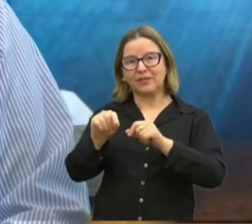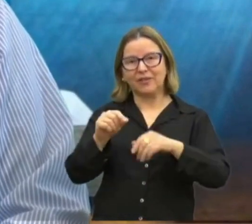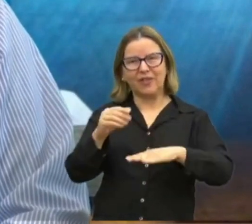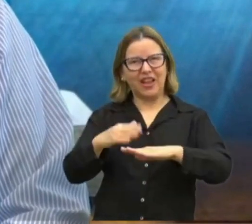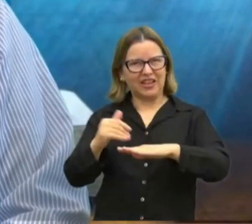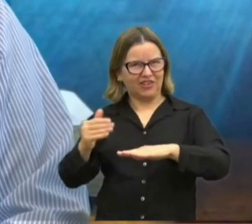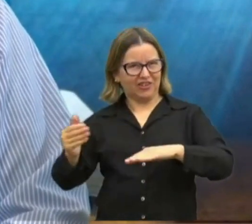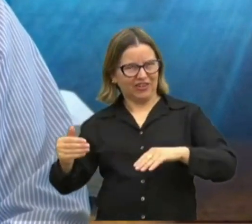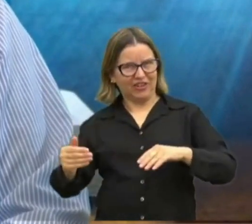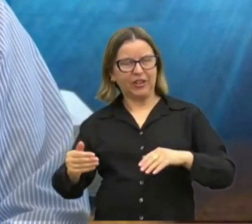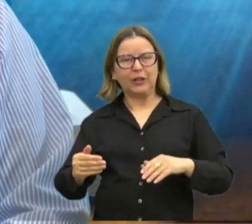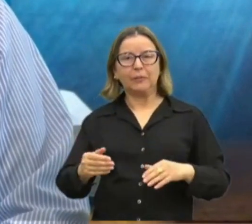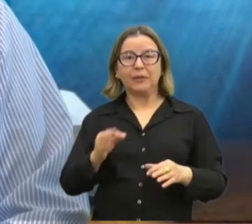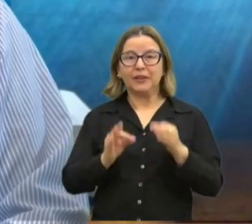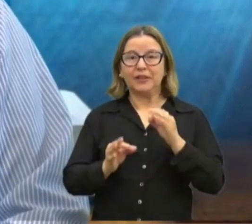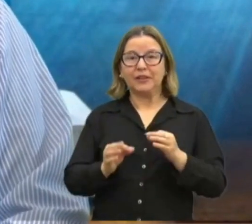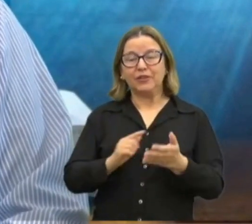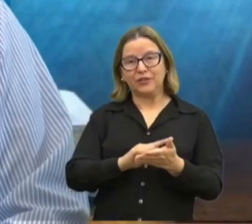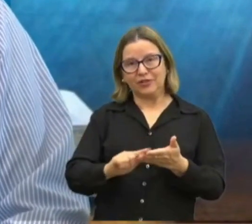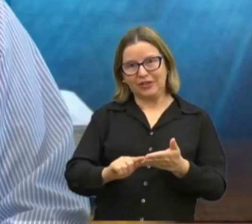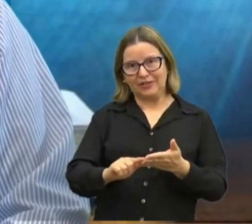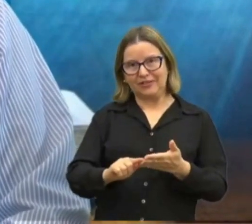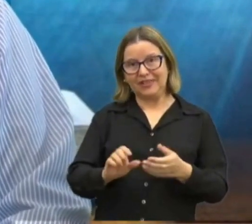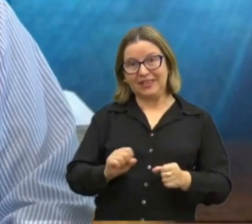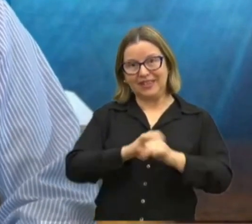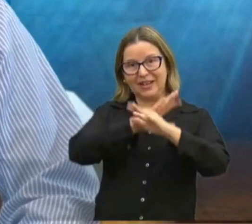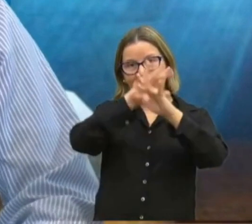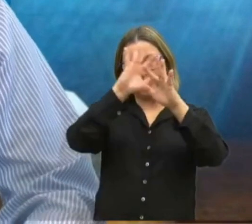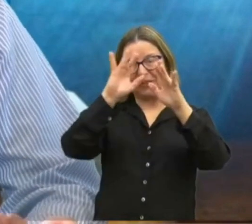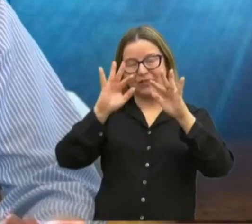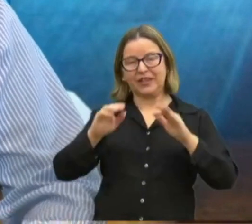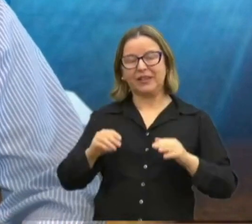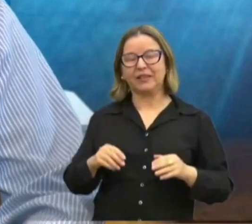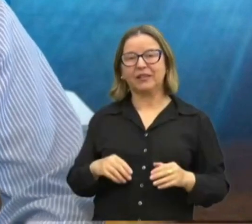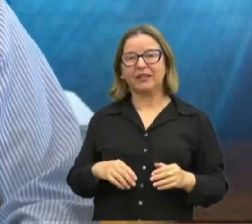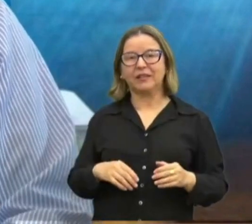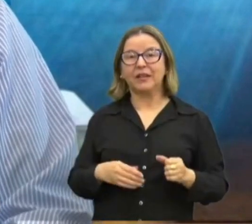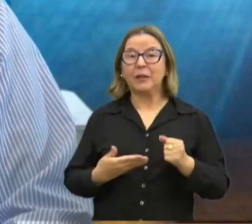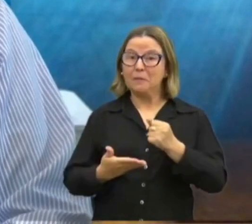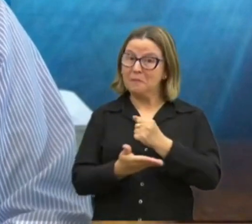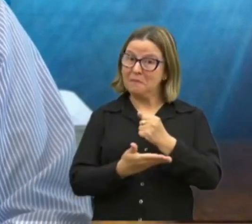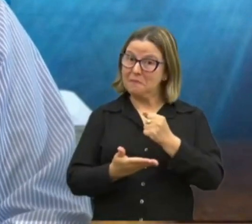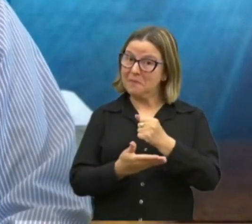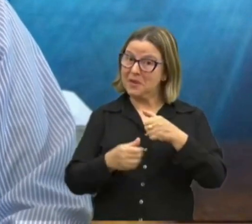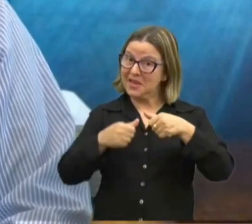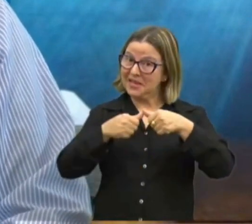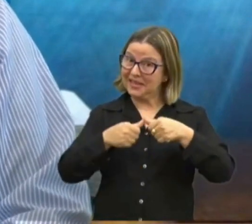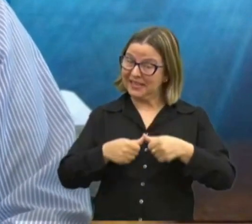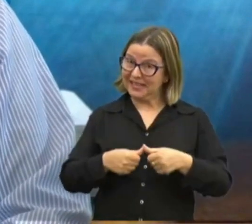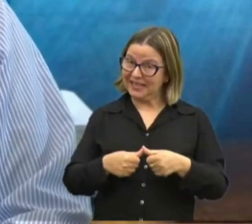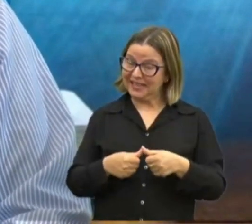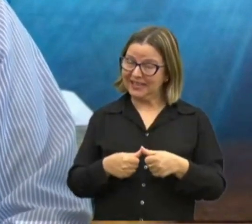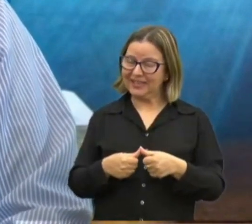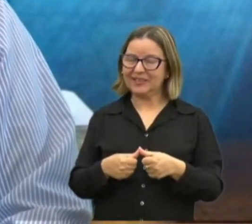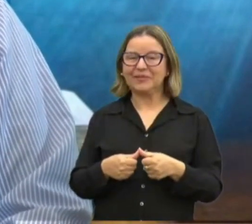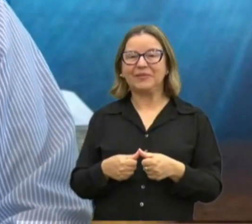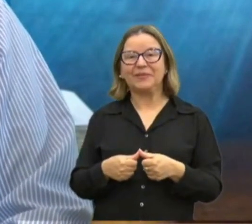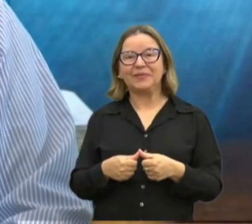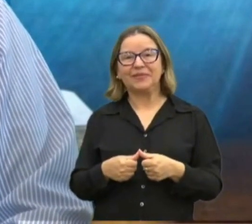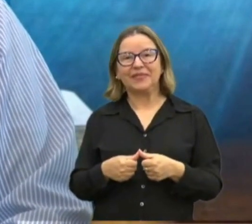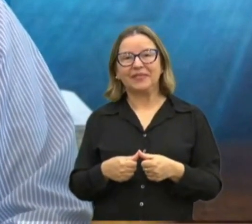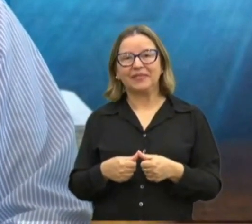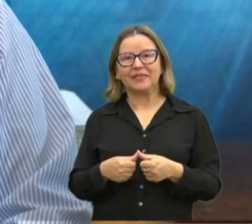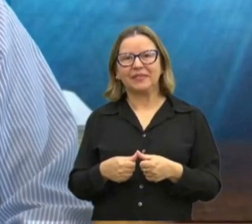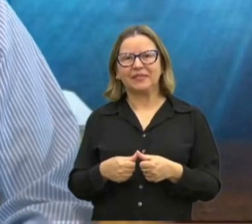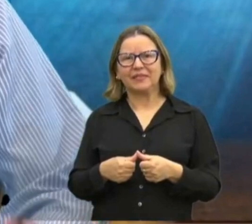chama, justifica e glorifica. Com base nisso, à vista disso aqui, não pode